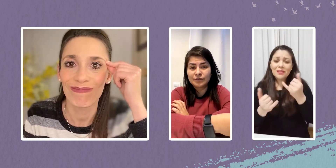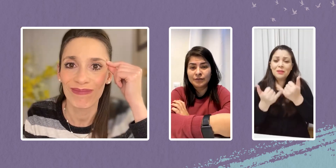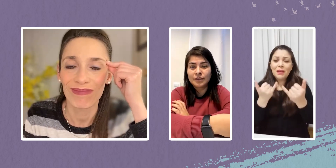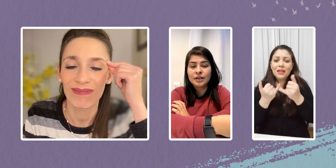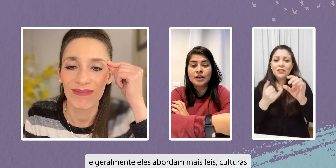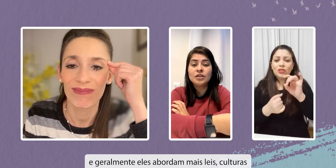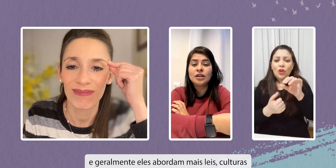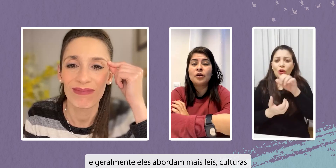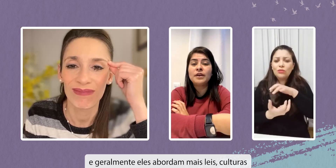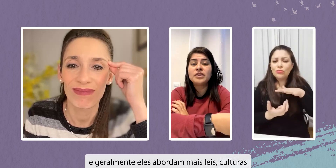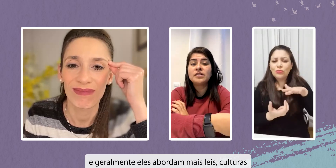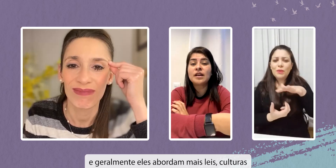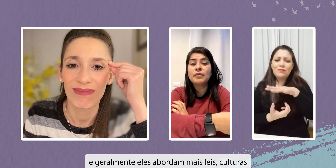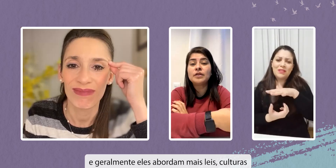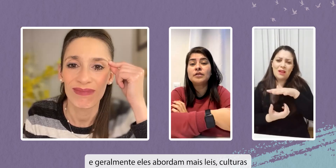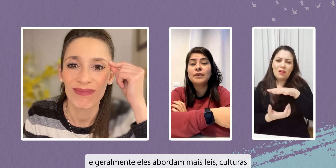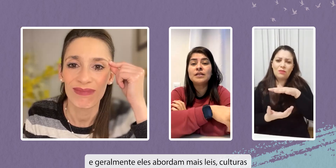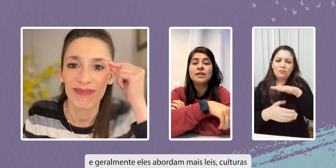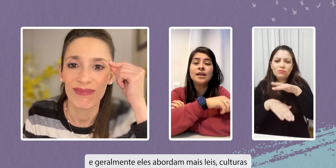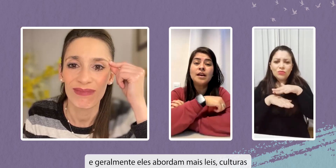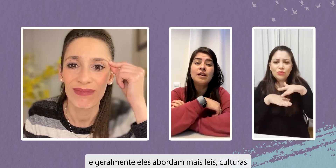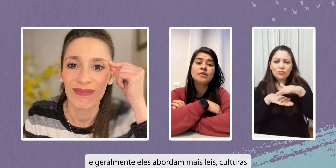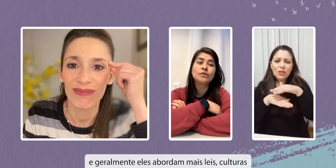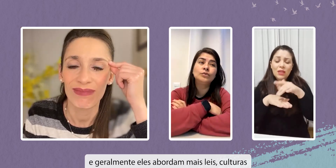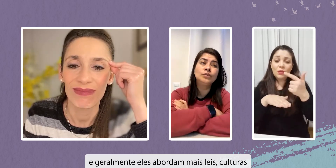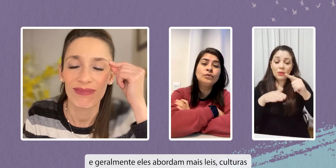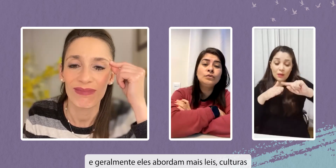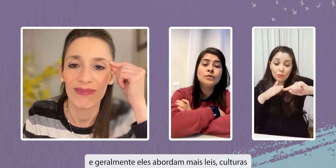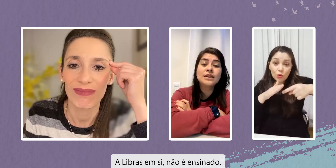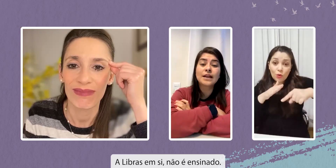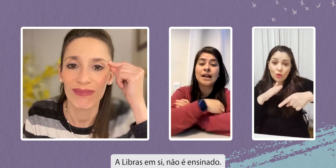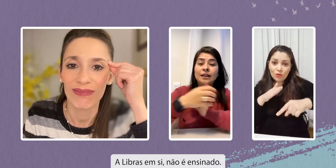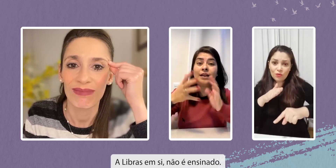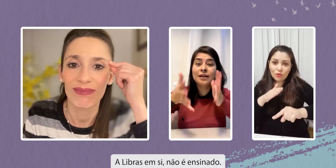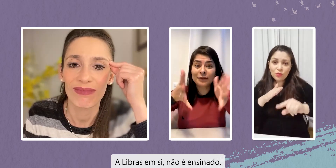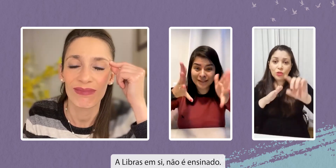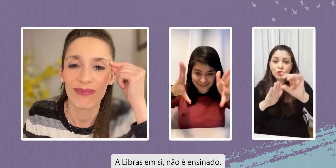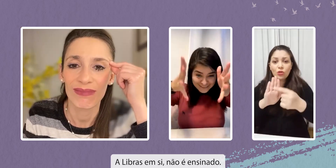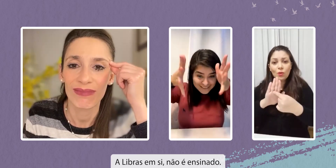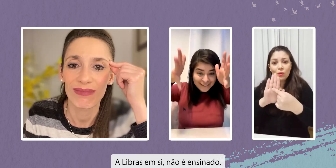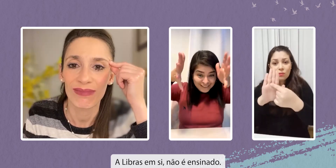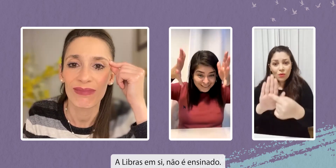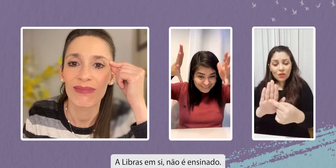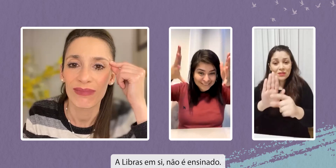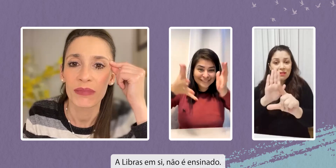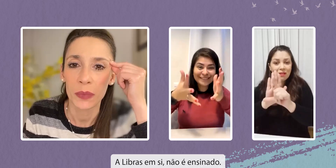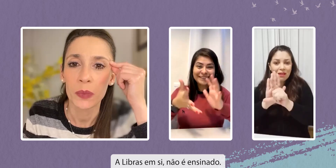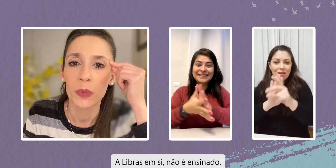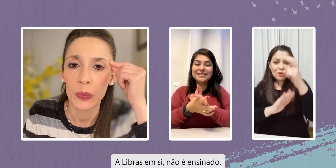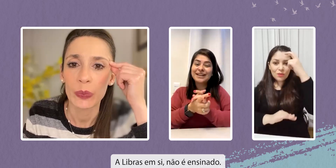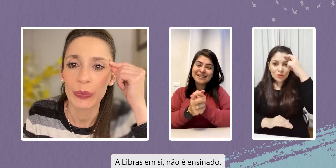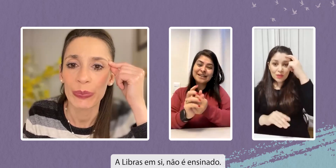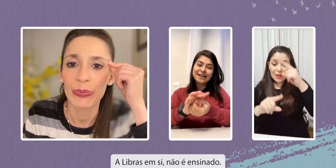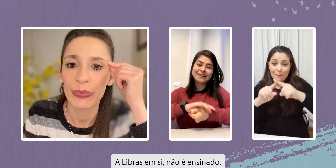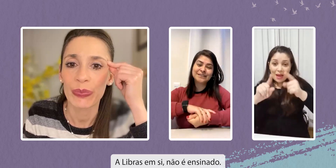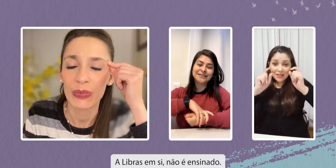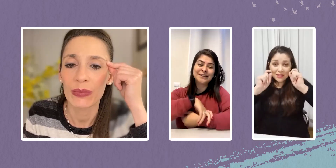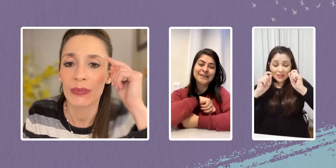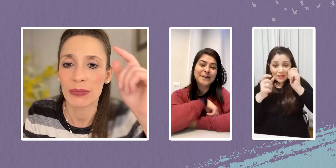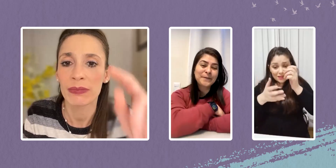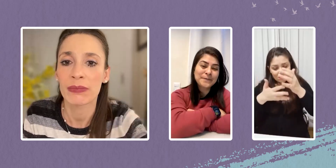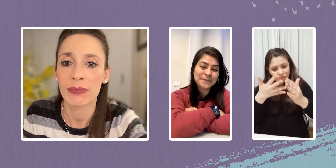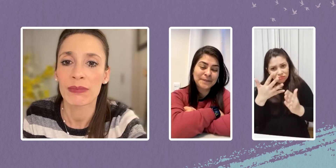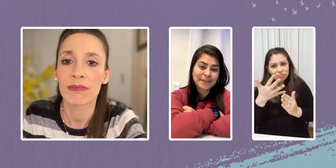Uhum. E geralmente eles abordam mais leis, culturas, a Libras em si não é